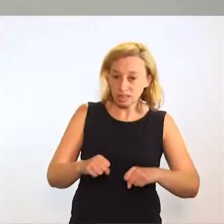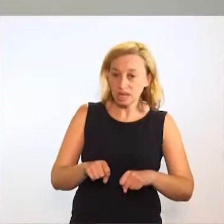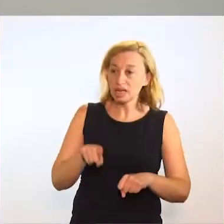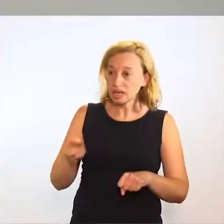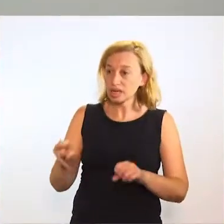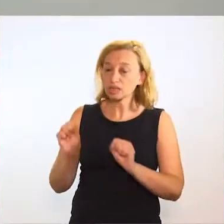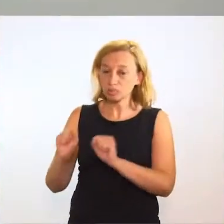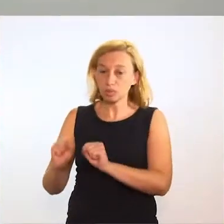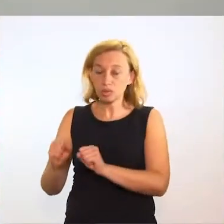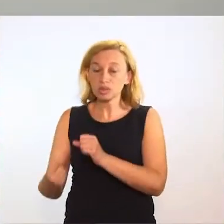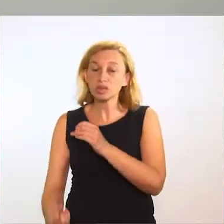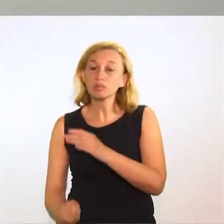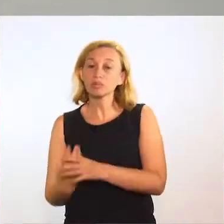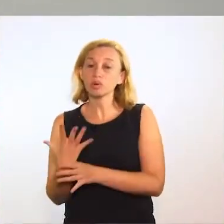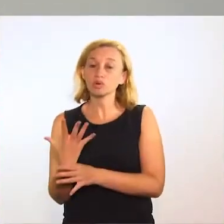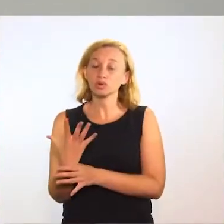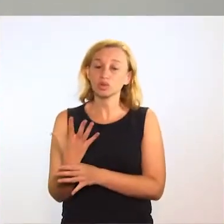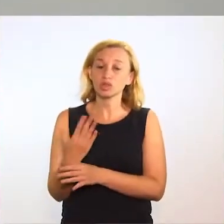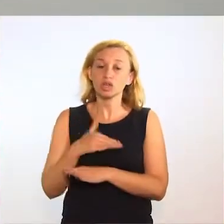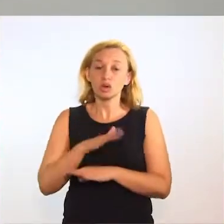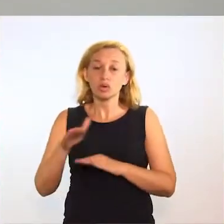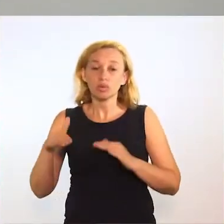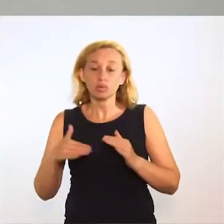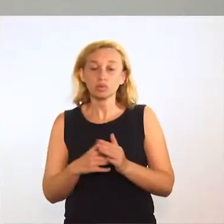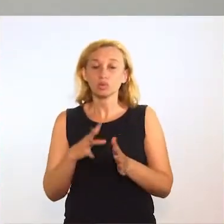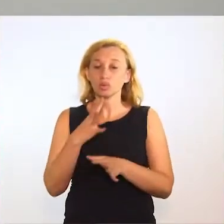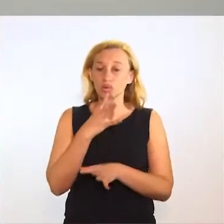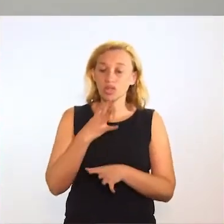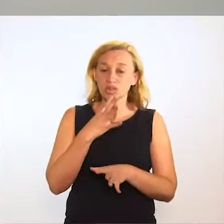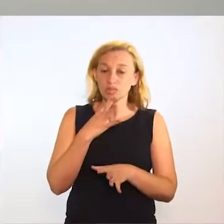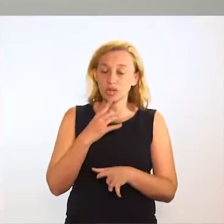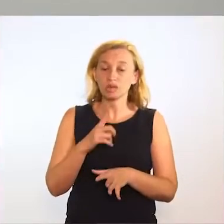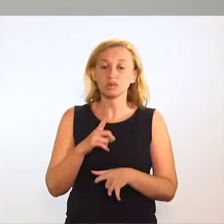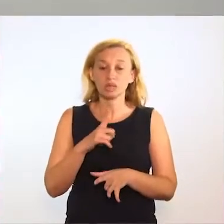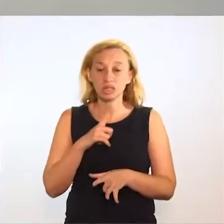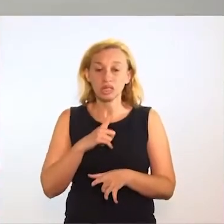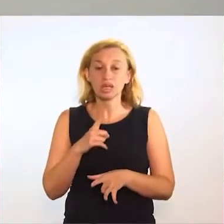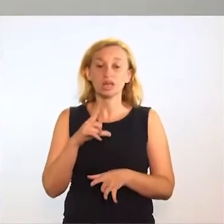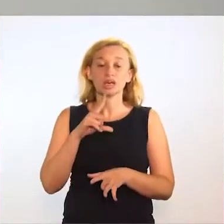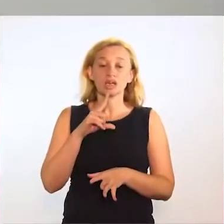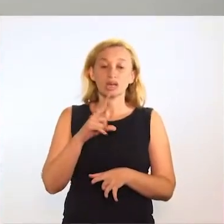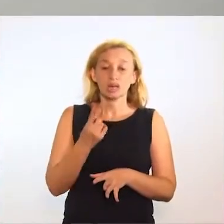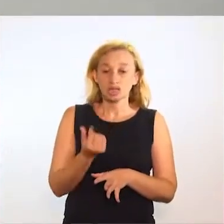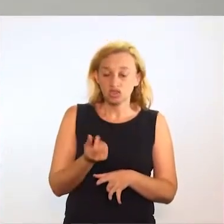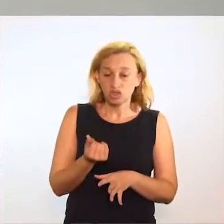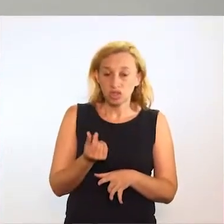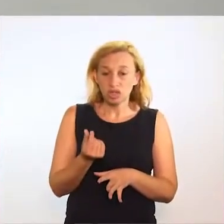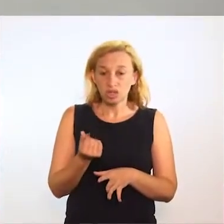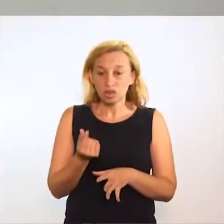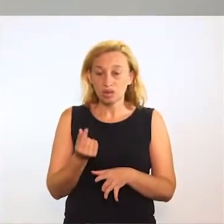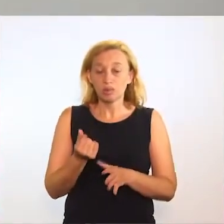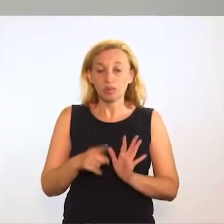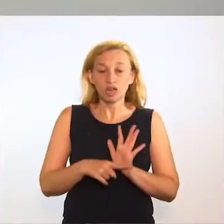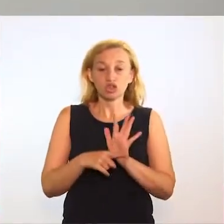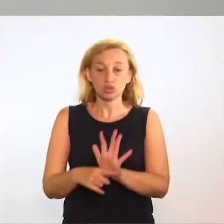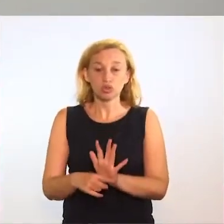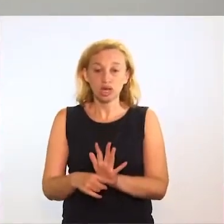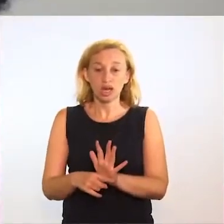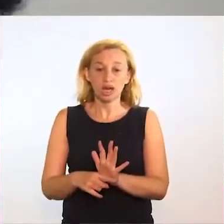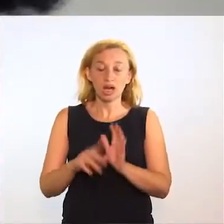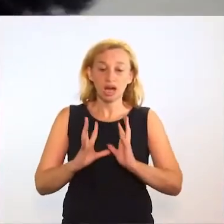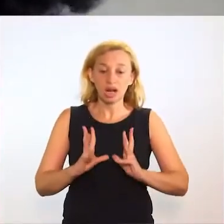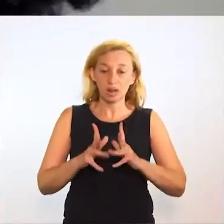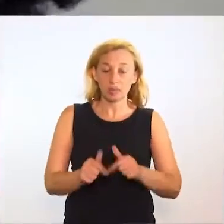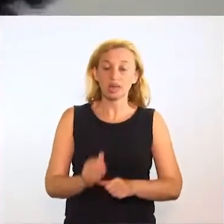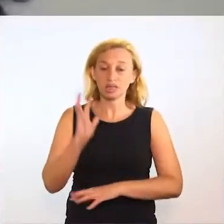insumo regionalmente para que ela possa produzir com esse insumo que é o resíduo, gerar renda e ter esse desenvolvimento local, né? Eu acho que